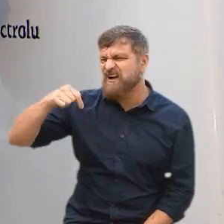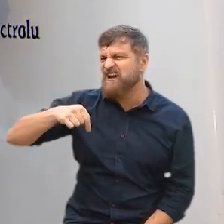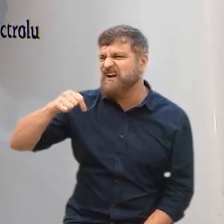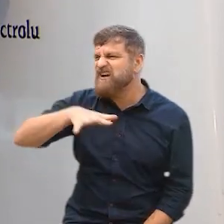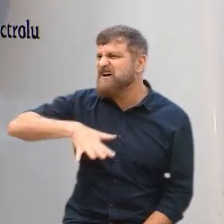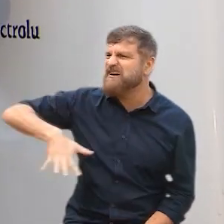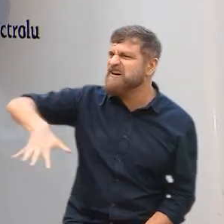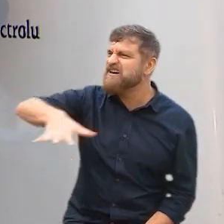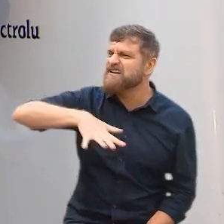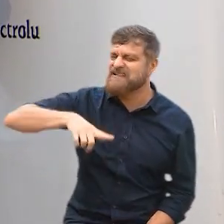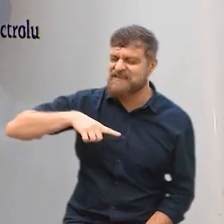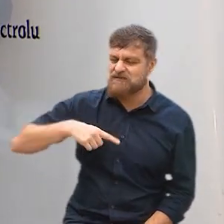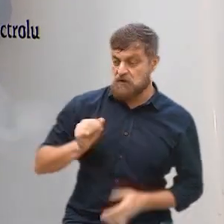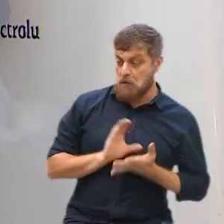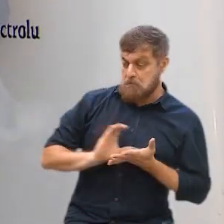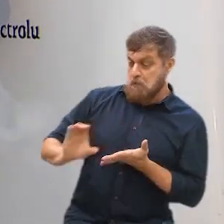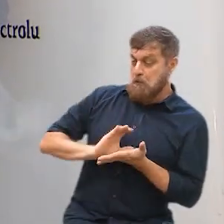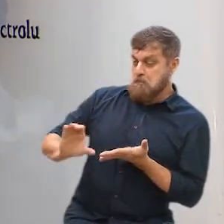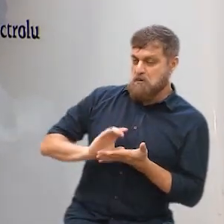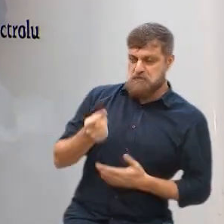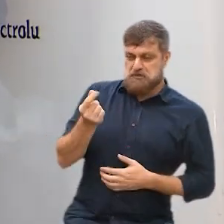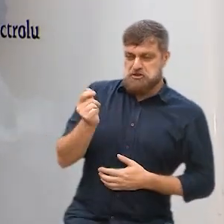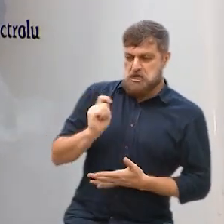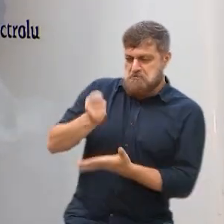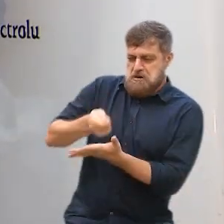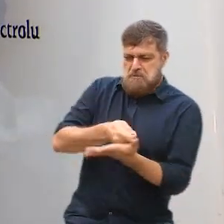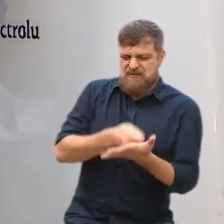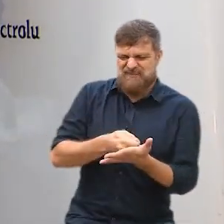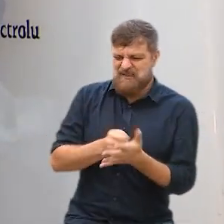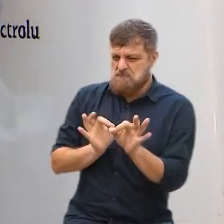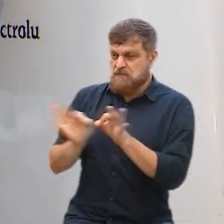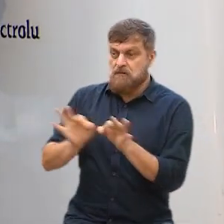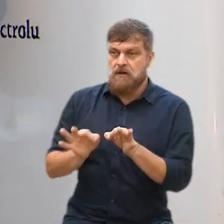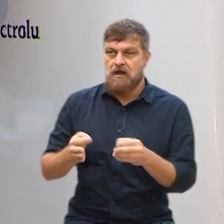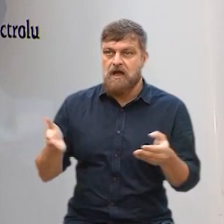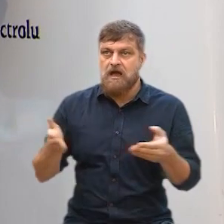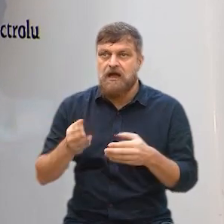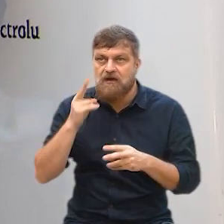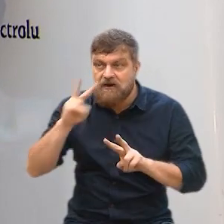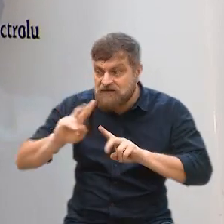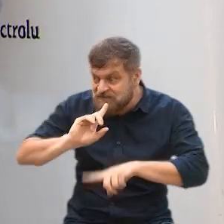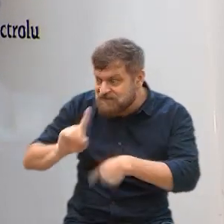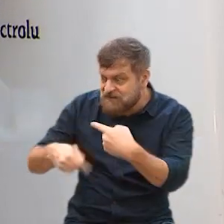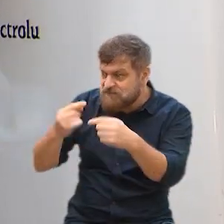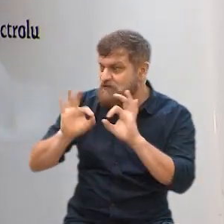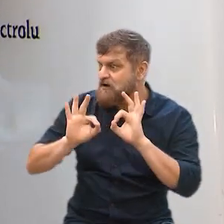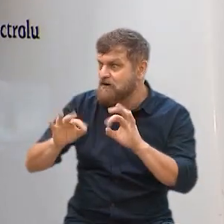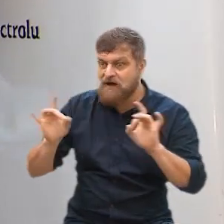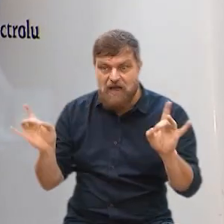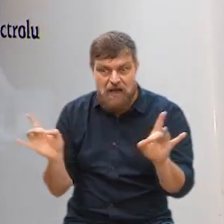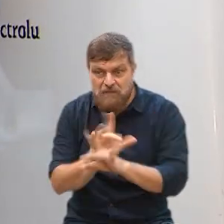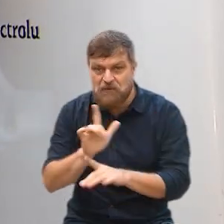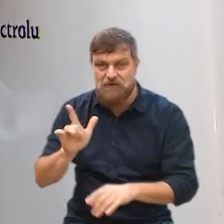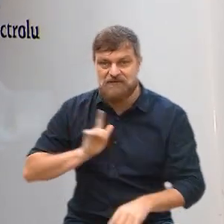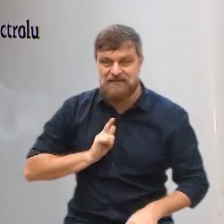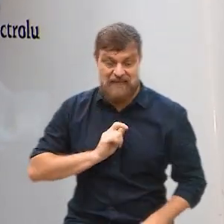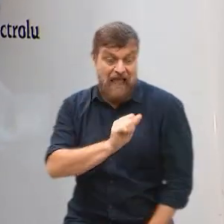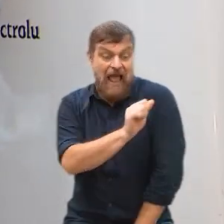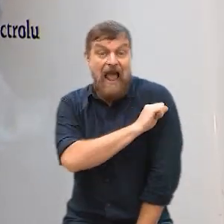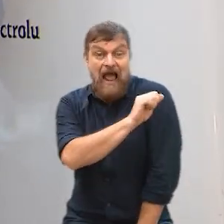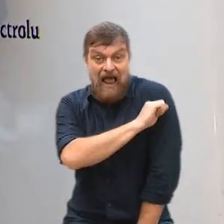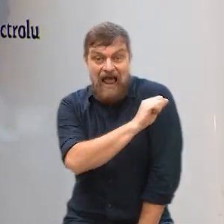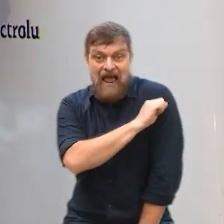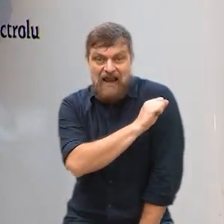queria investir, né? E agora ver ele assim prontinho para receber as minhas alunas, que eu também